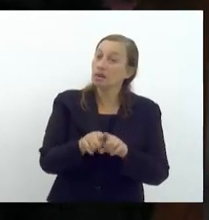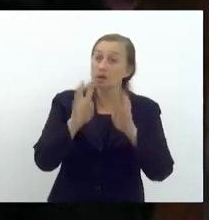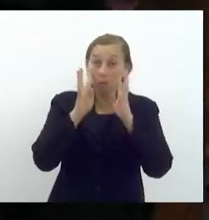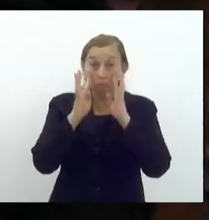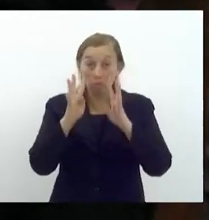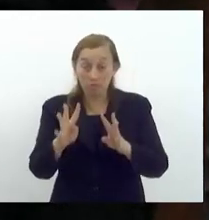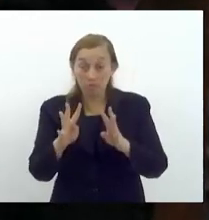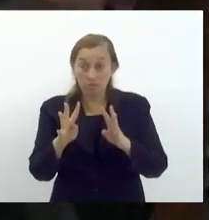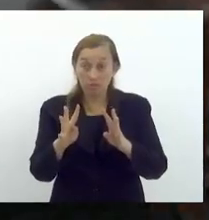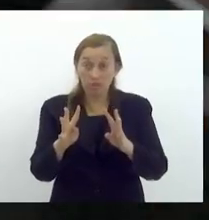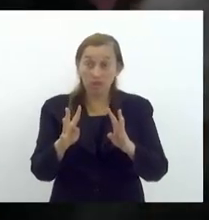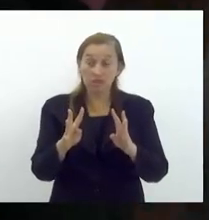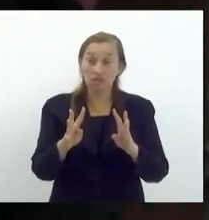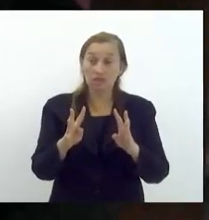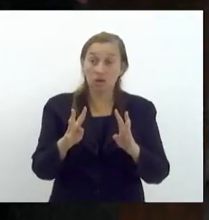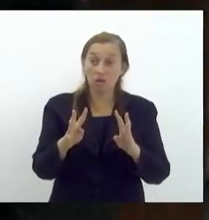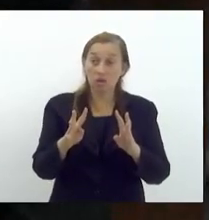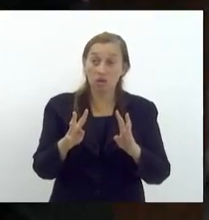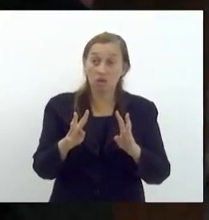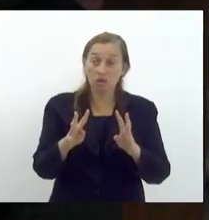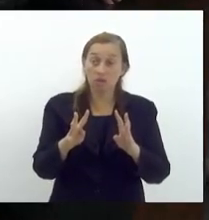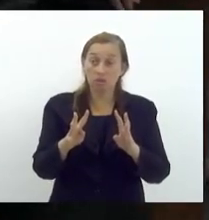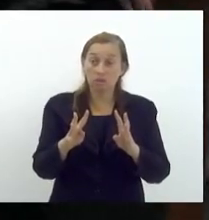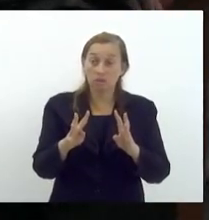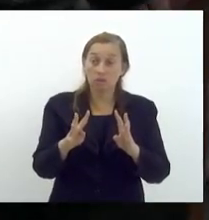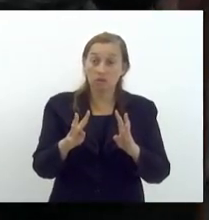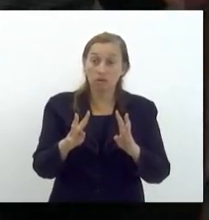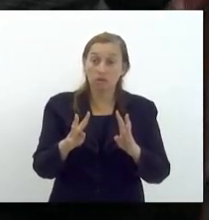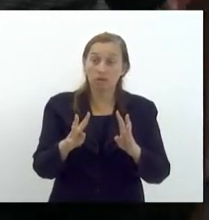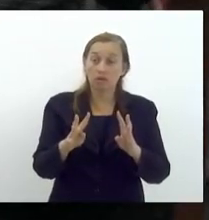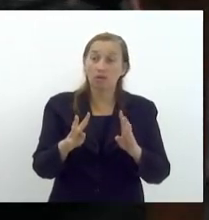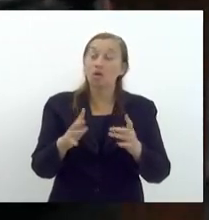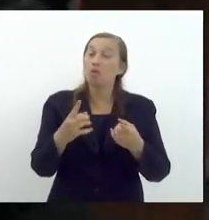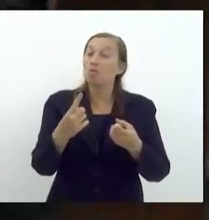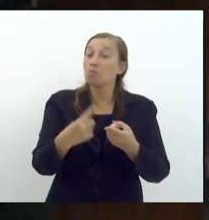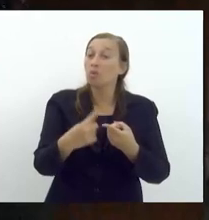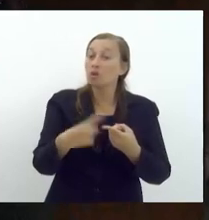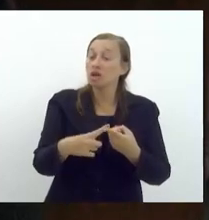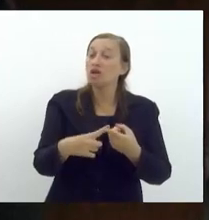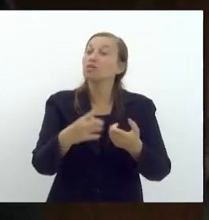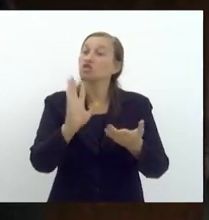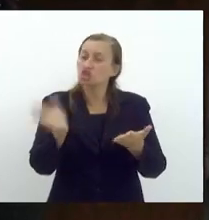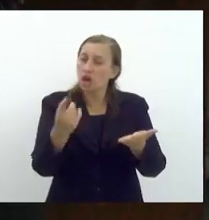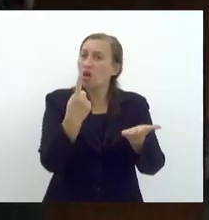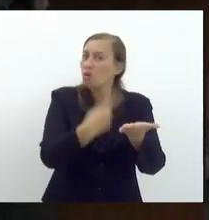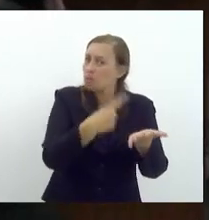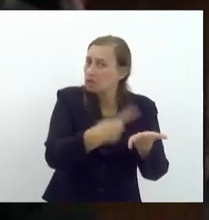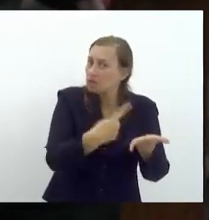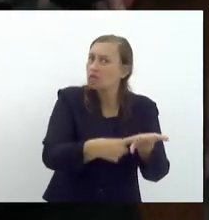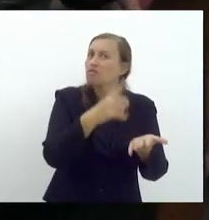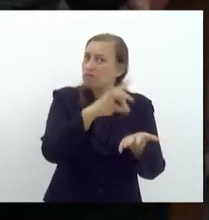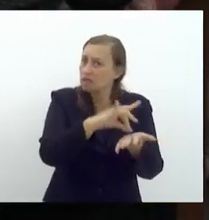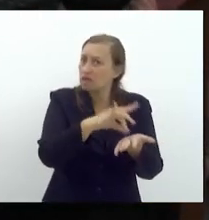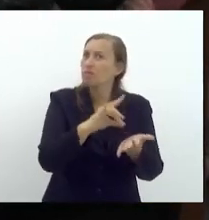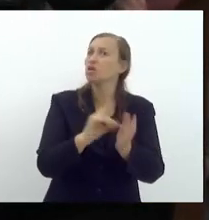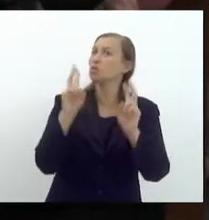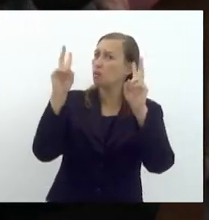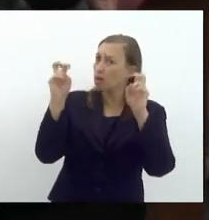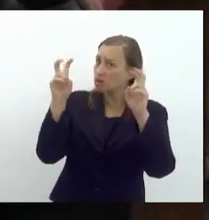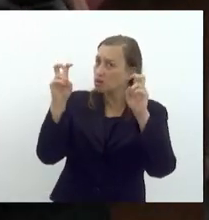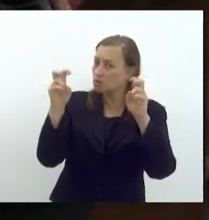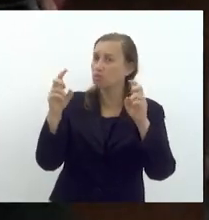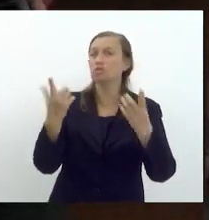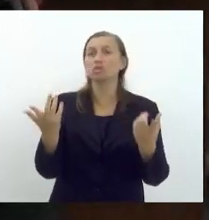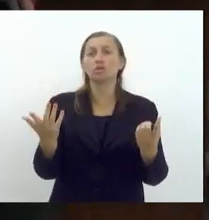sanção Desde que não consta a menção a sanção porque nós tratamos acordamos verdadeiramente isso e por